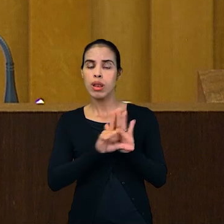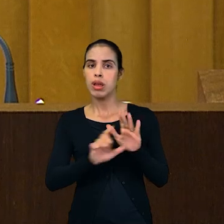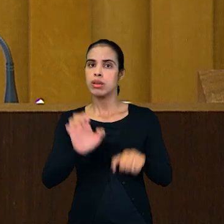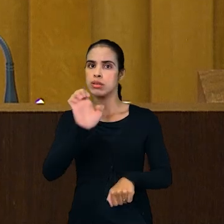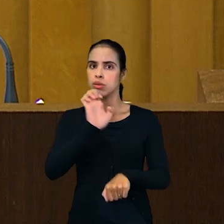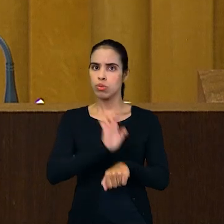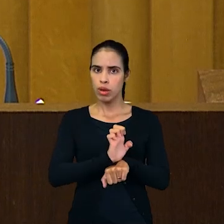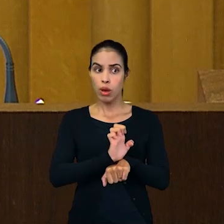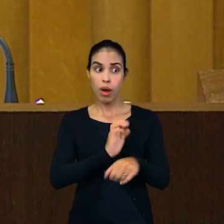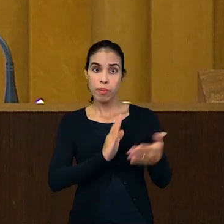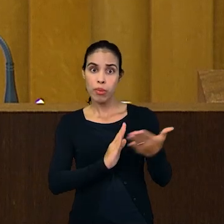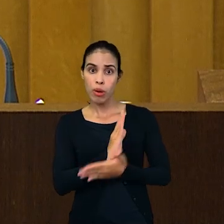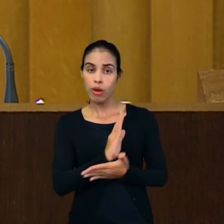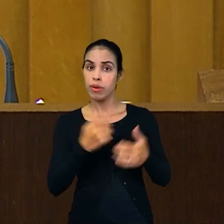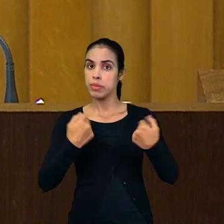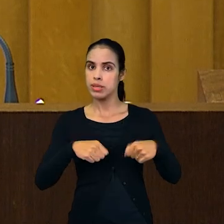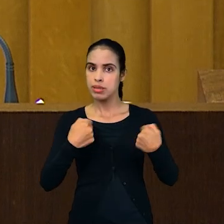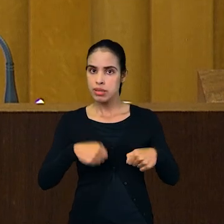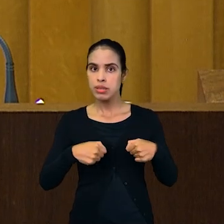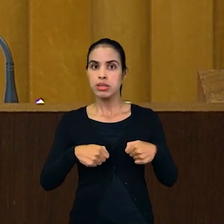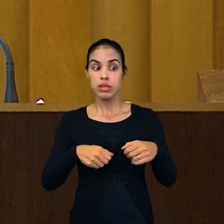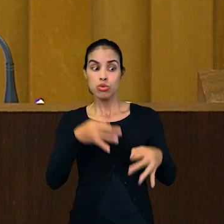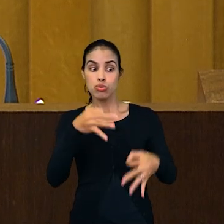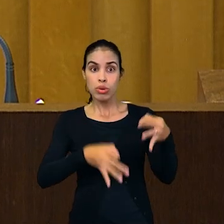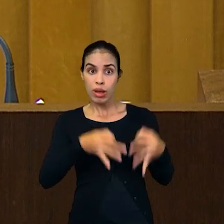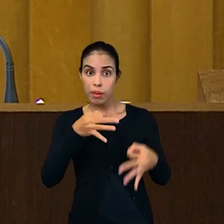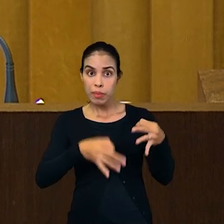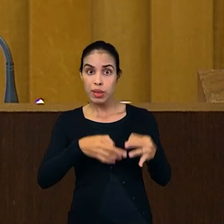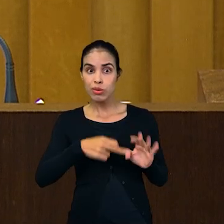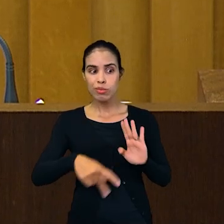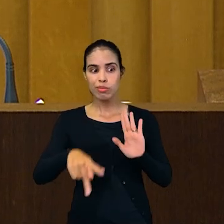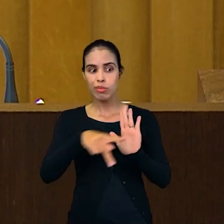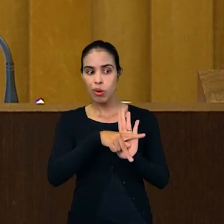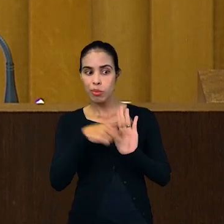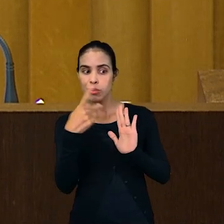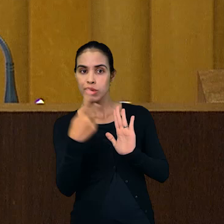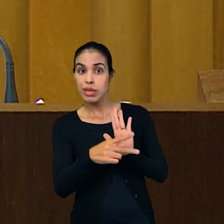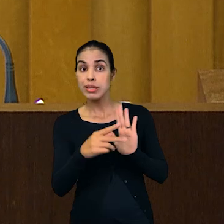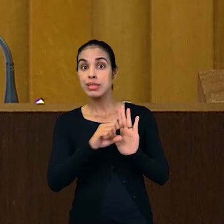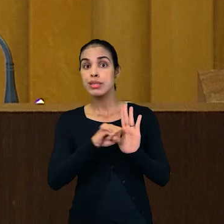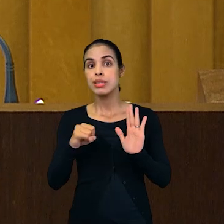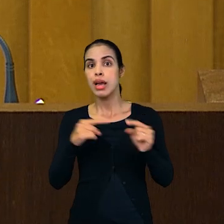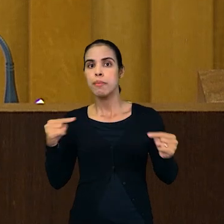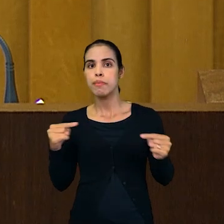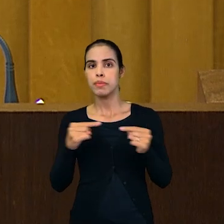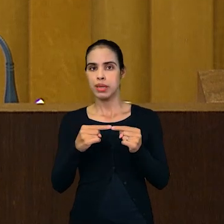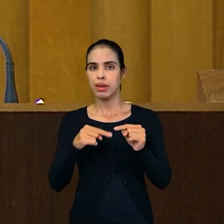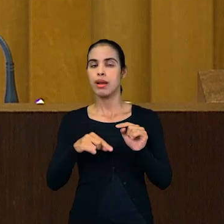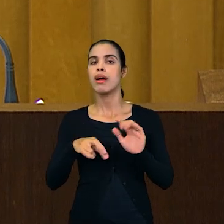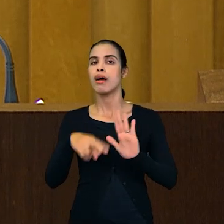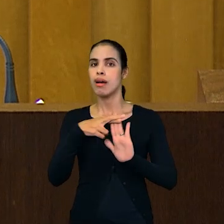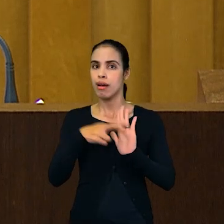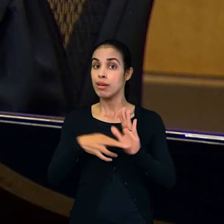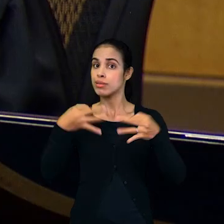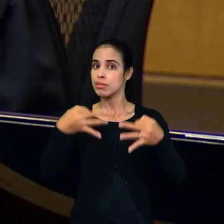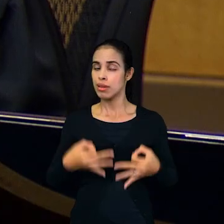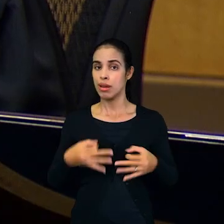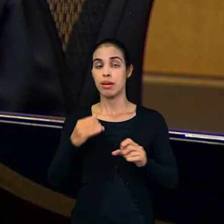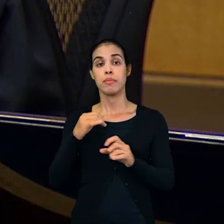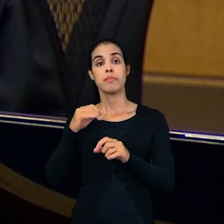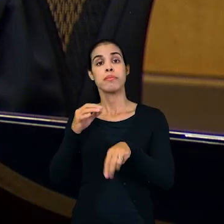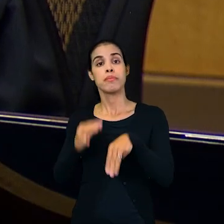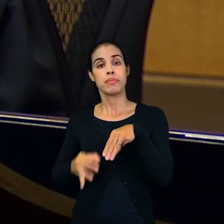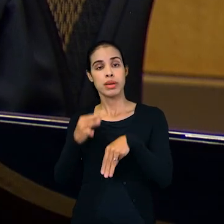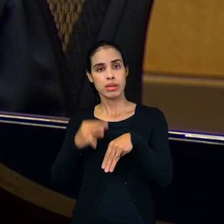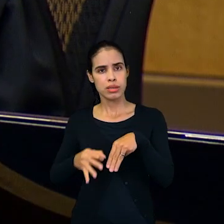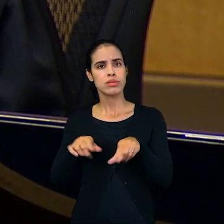que permite a prática sem que houvesse um julgamento específico sobre a constitucionalidade da regra. O